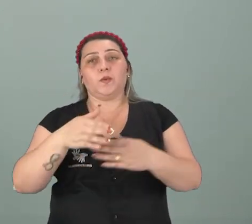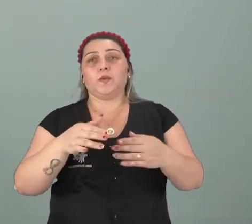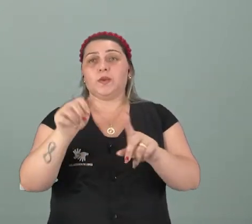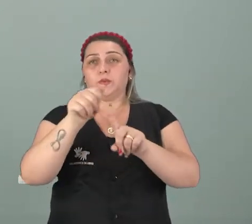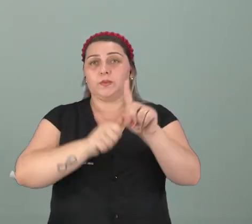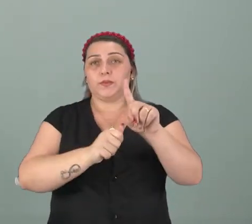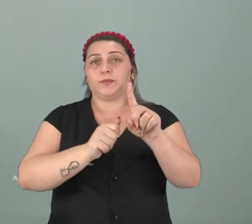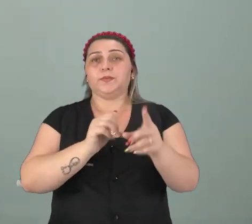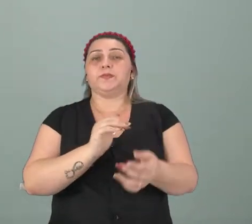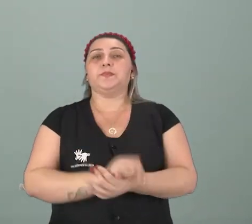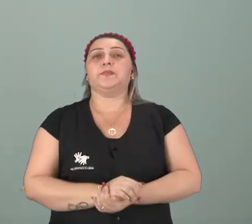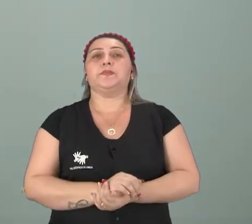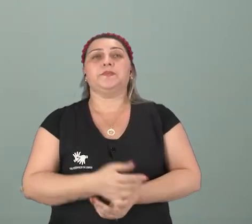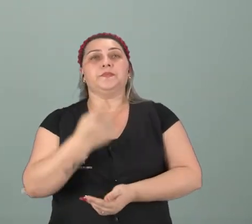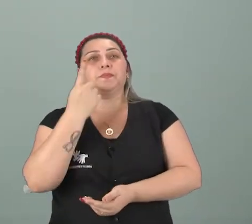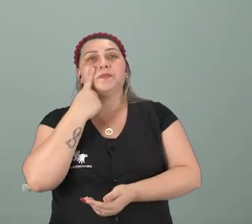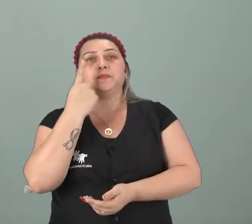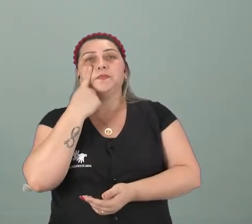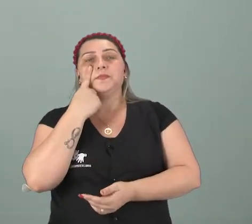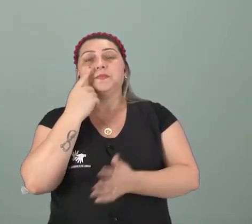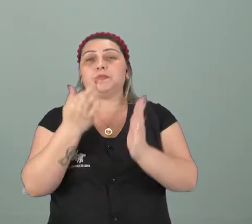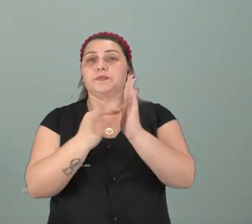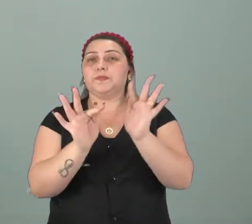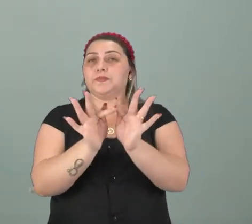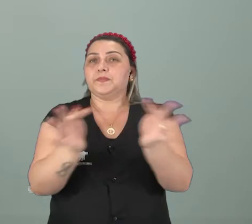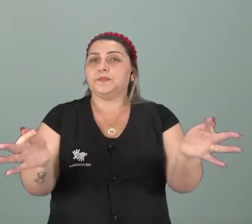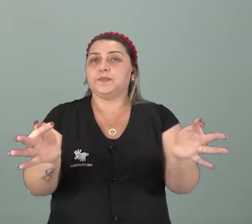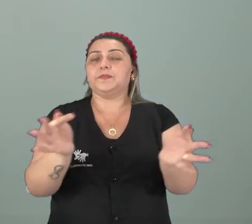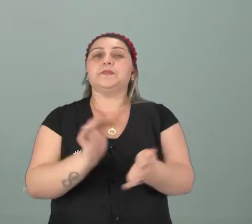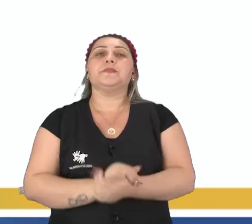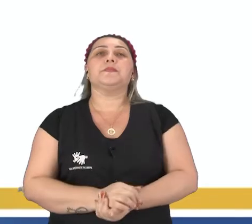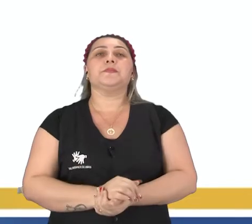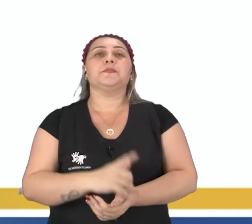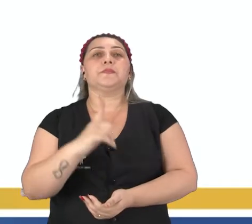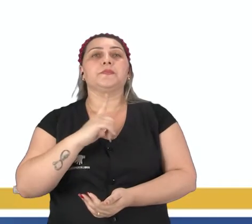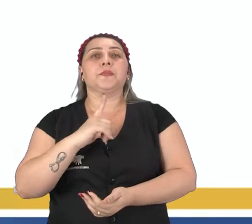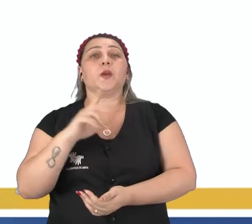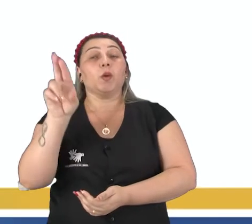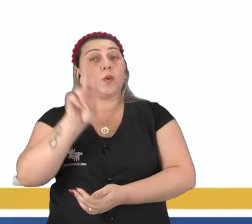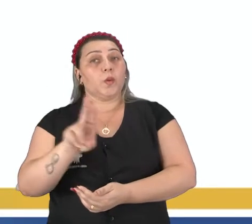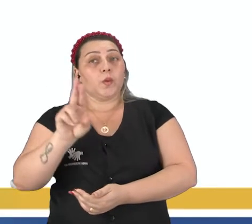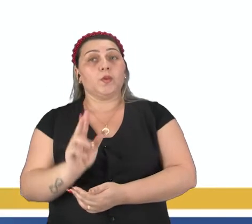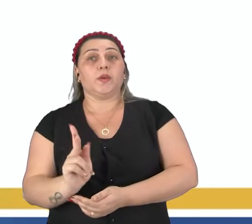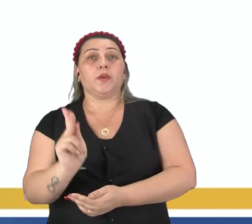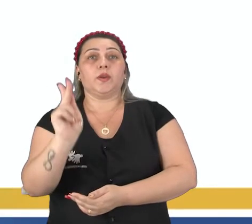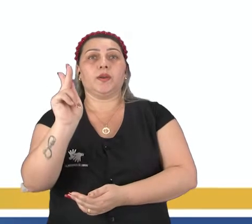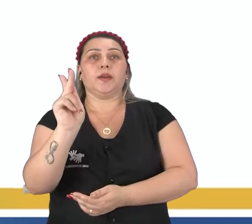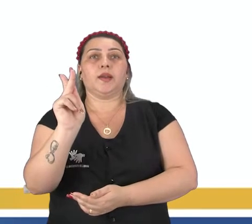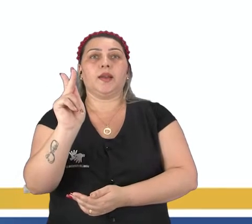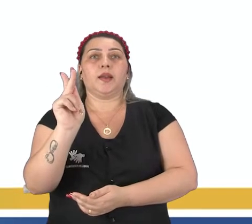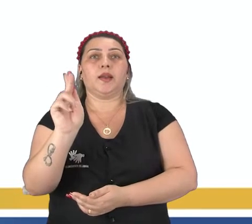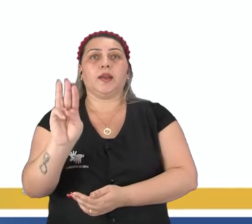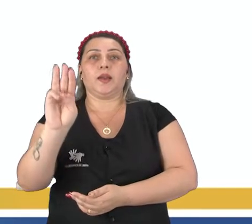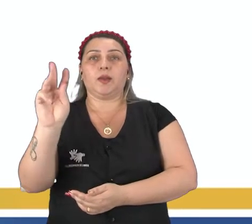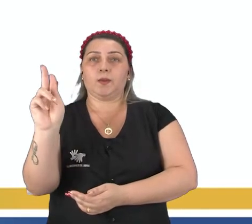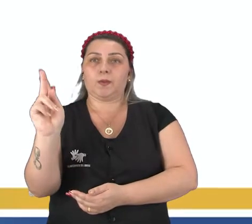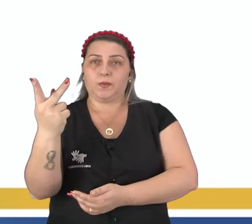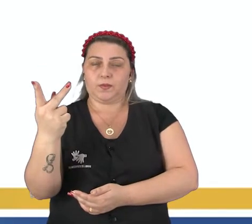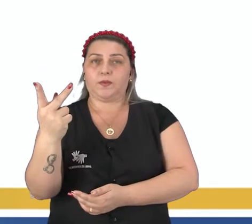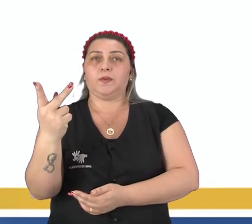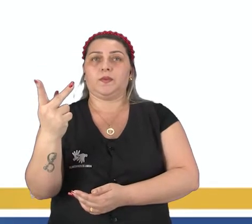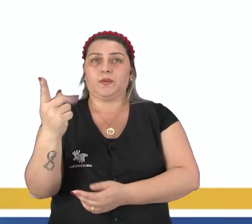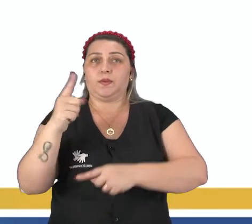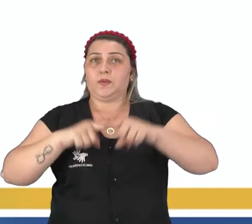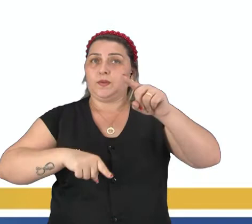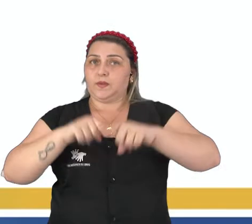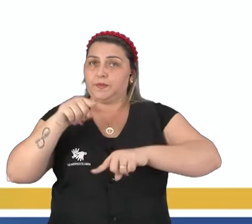do mês, tá bom? Vejam na telinha que a fórmula é bem simples, tá? Nós temos o consumo em kilowatt, tá? Então, o consumo de energia elétrica de um aparelho